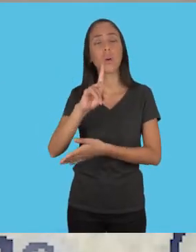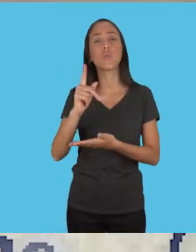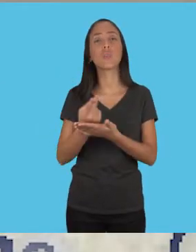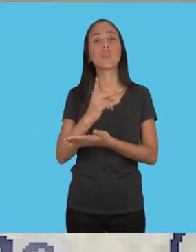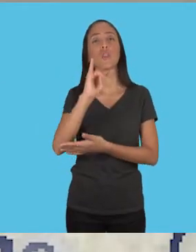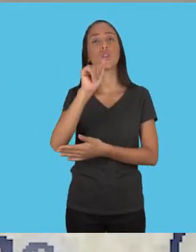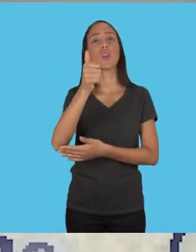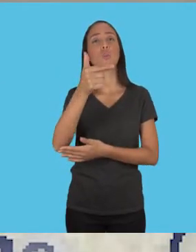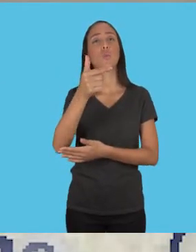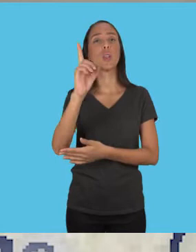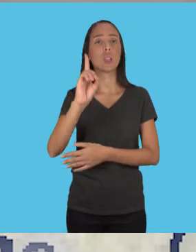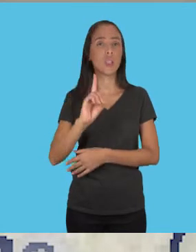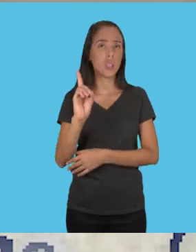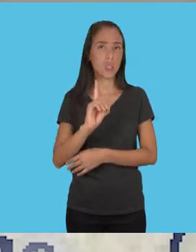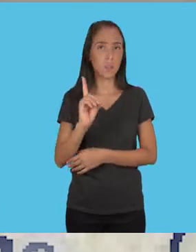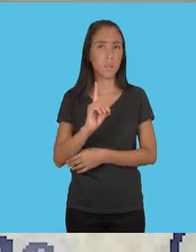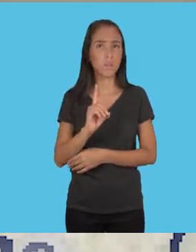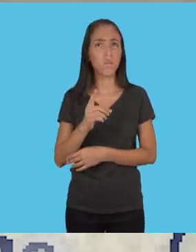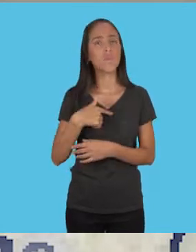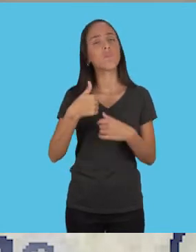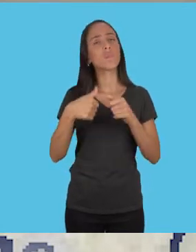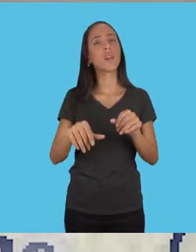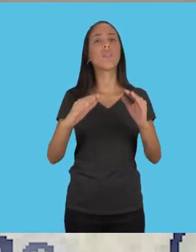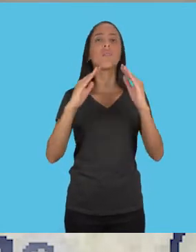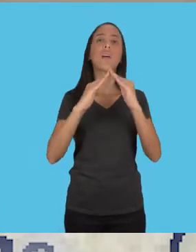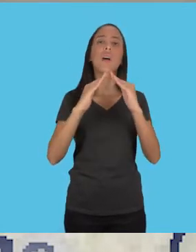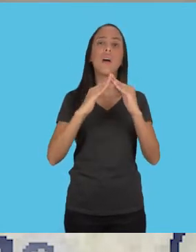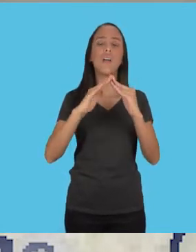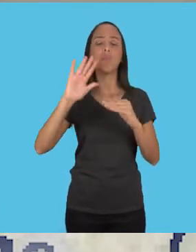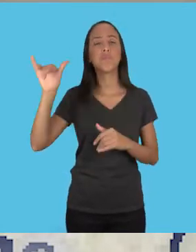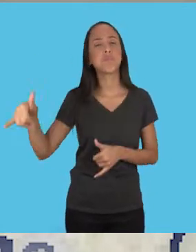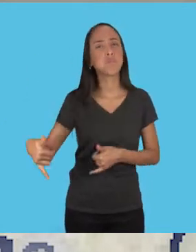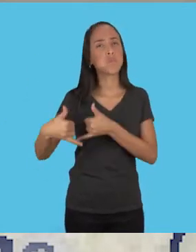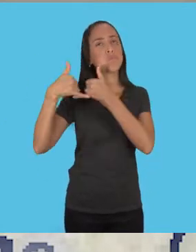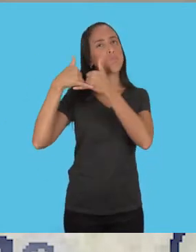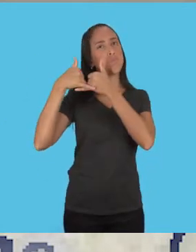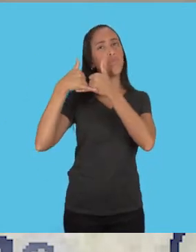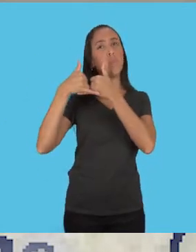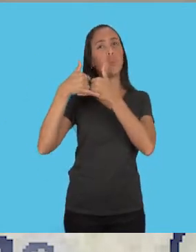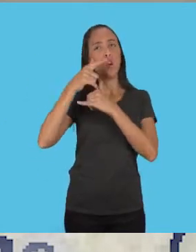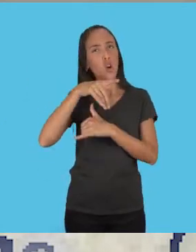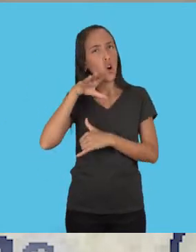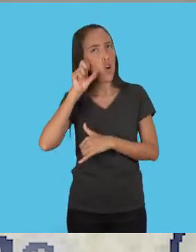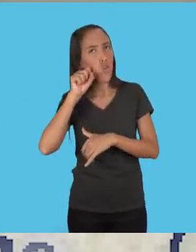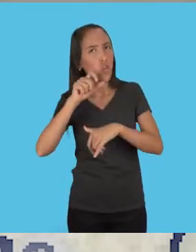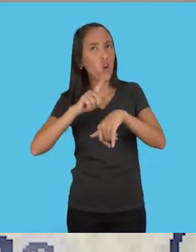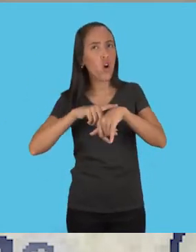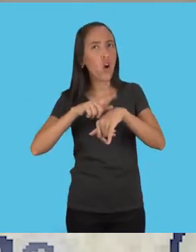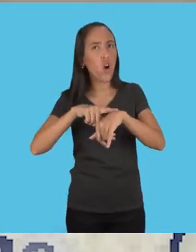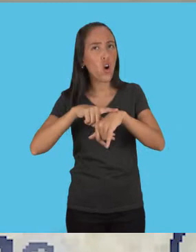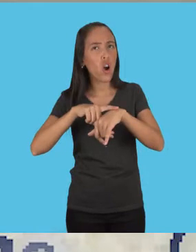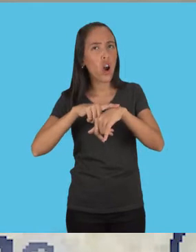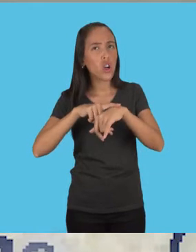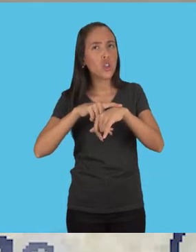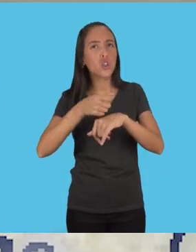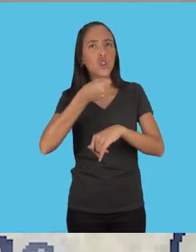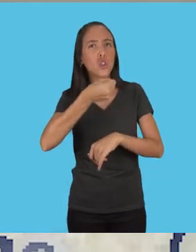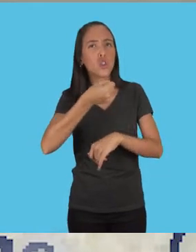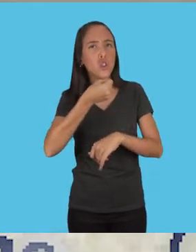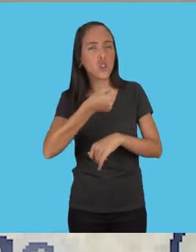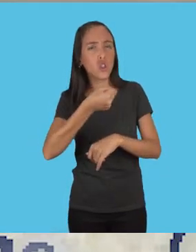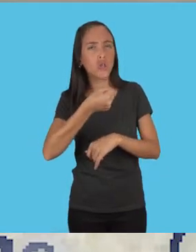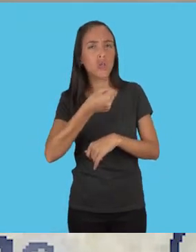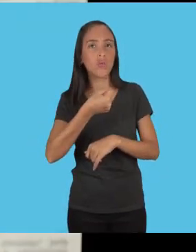Né? A gente estava em casa quando nos telefonaram dizendo: você ouviu aí a Hora Nacional? A